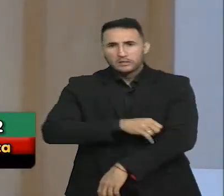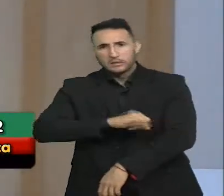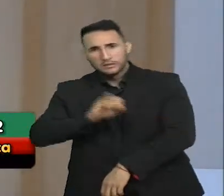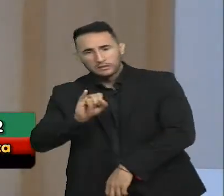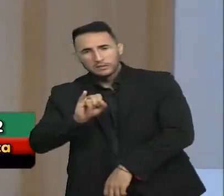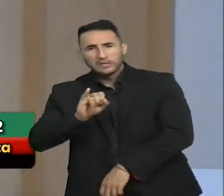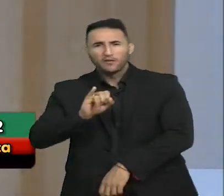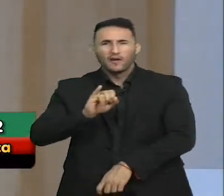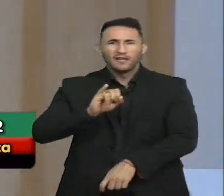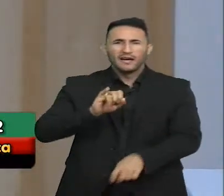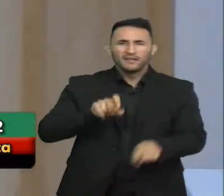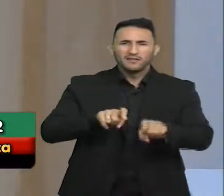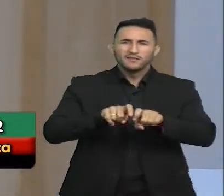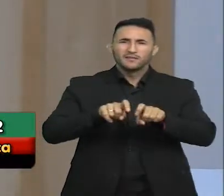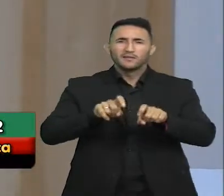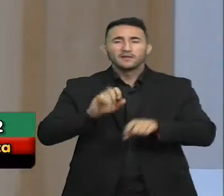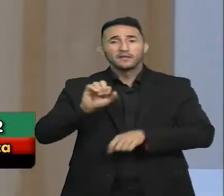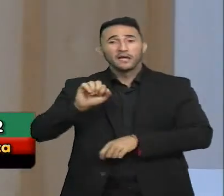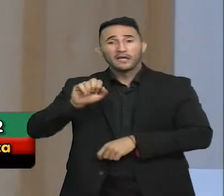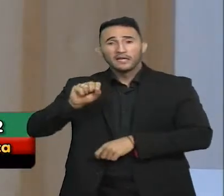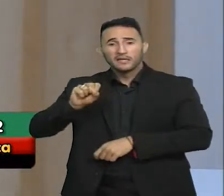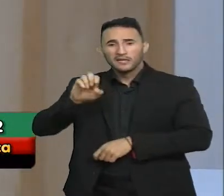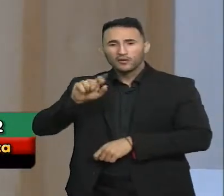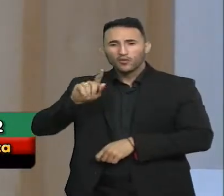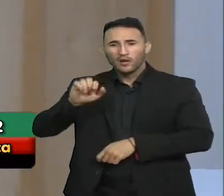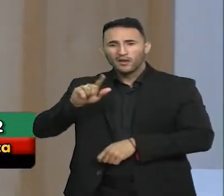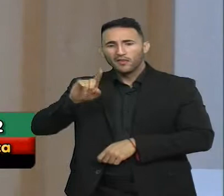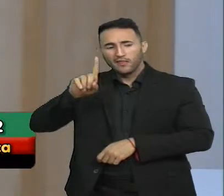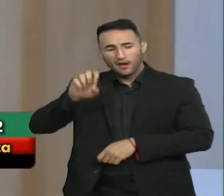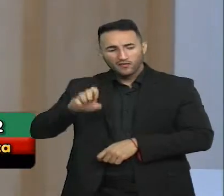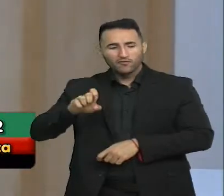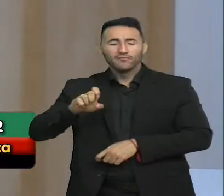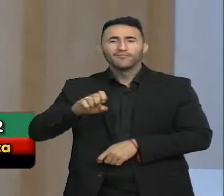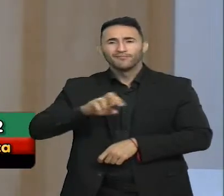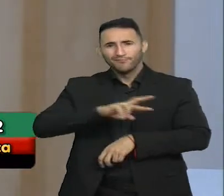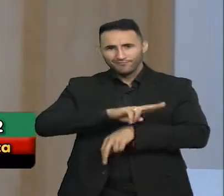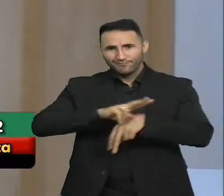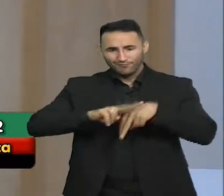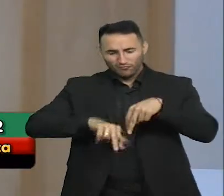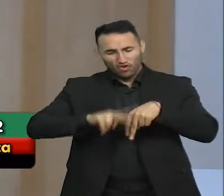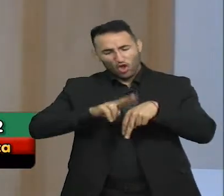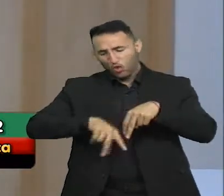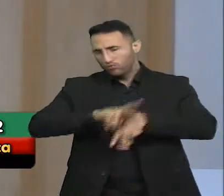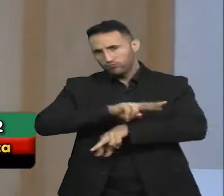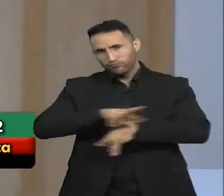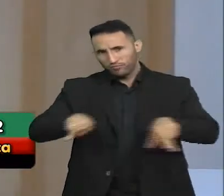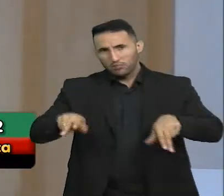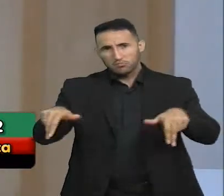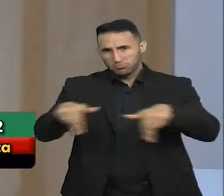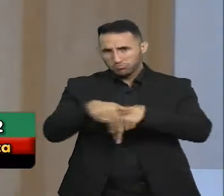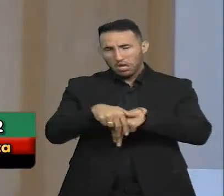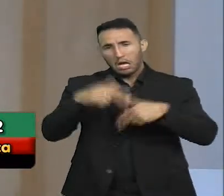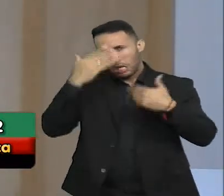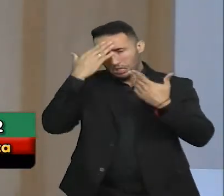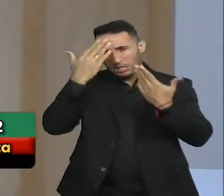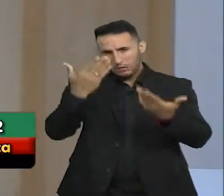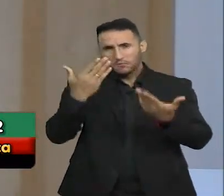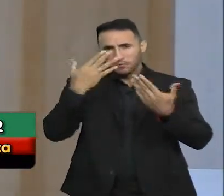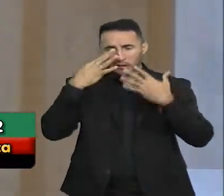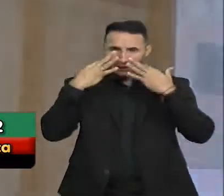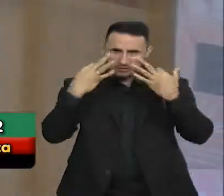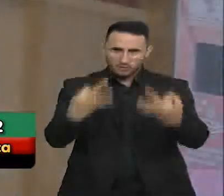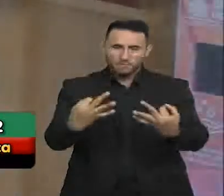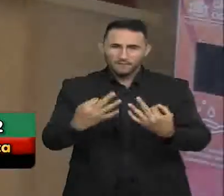sexualidade e de quem a pessoa ama. Fecho assim a minha fala e agradeço muito, mais uma vez, pela atenção. Obrigada, viu,